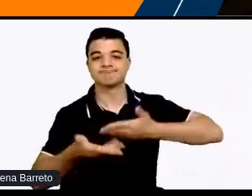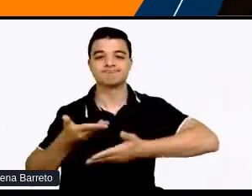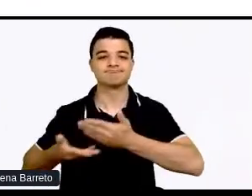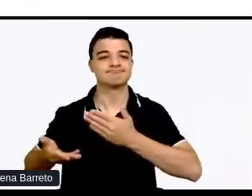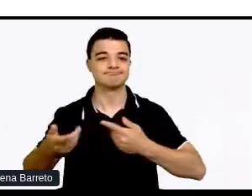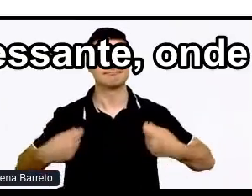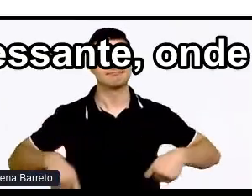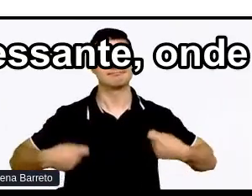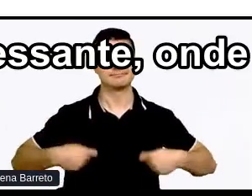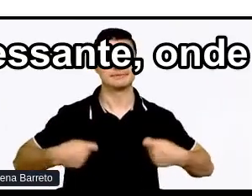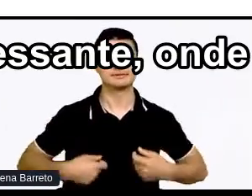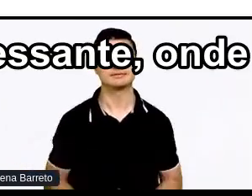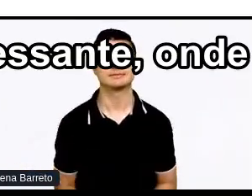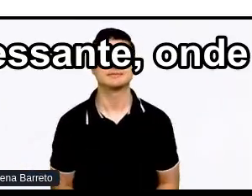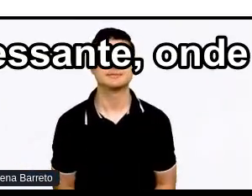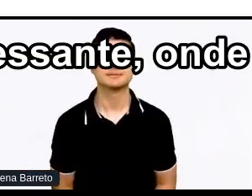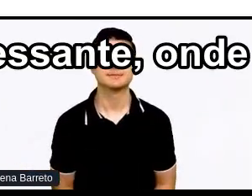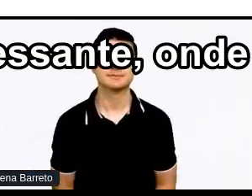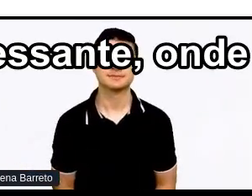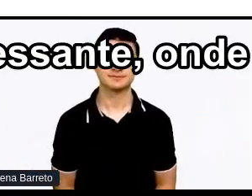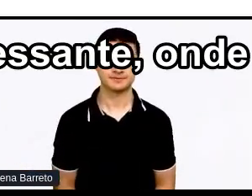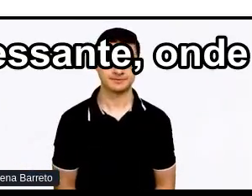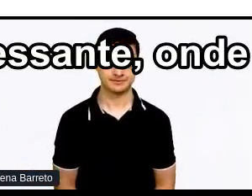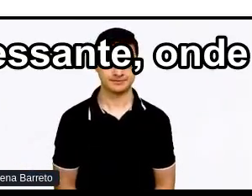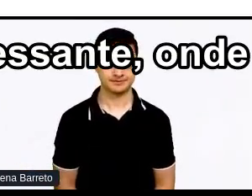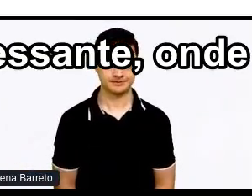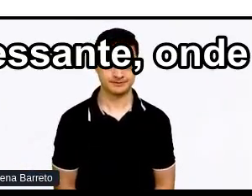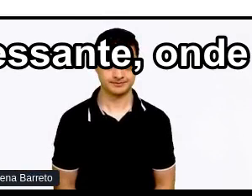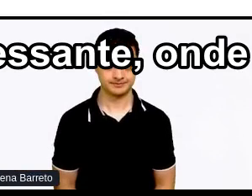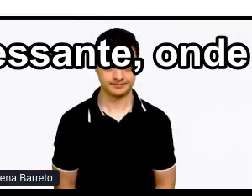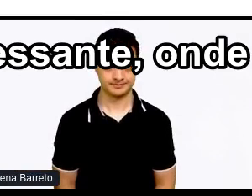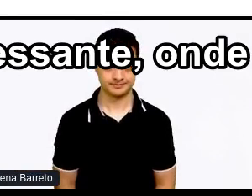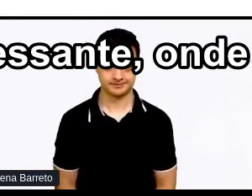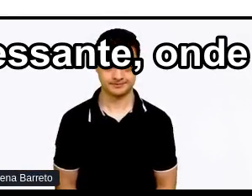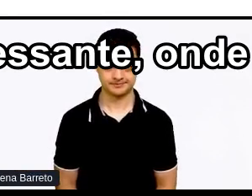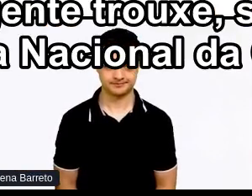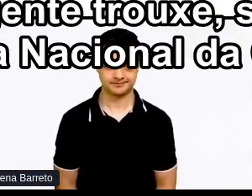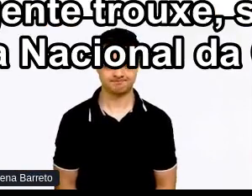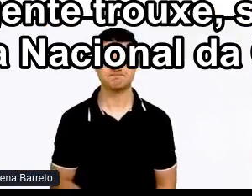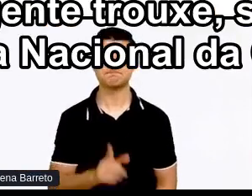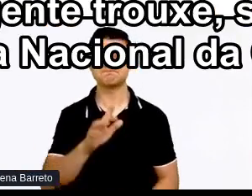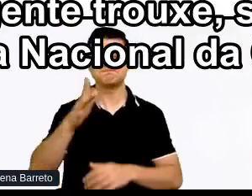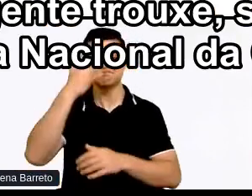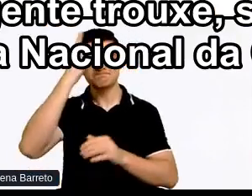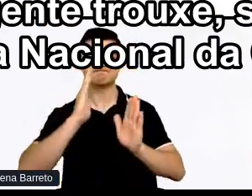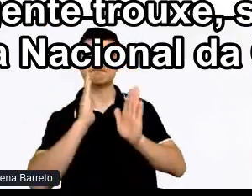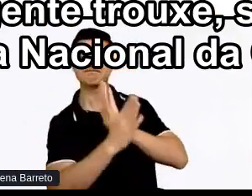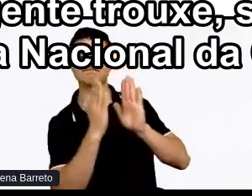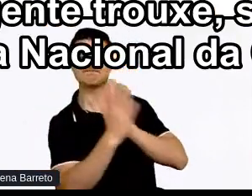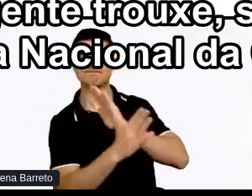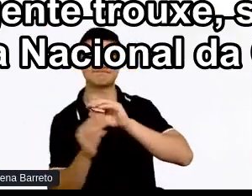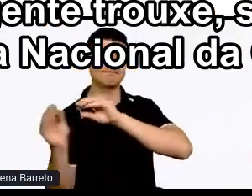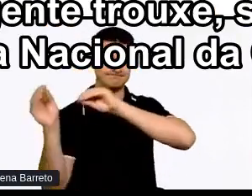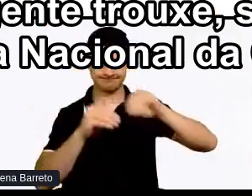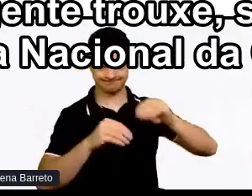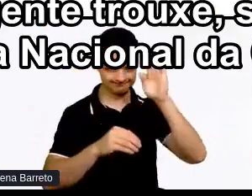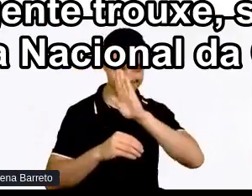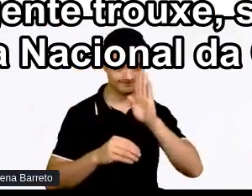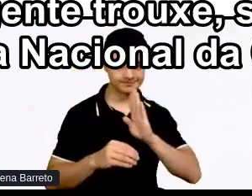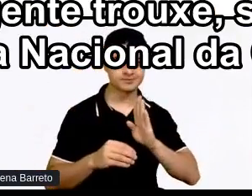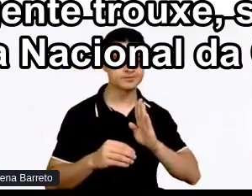Bom. E olha que interessante, né? Onde estão os refugiados no Brasil? Aqui a gente